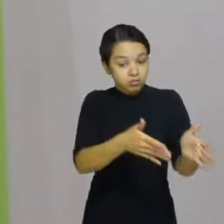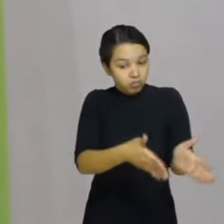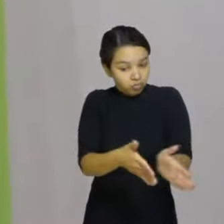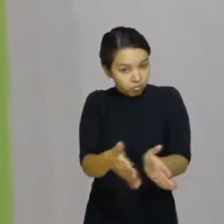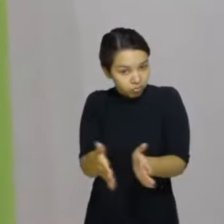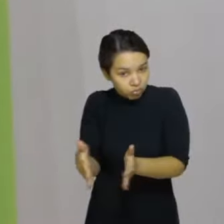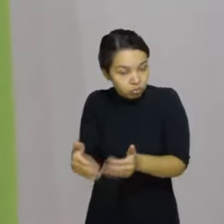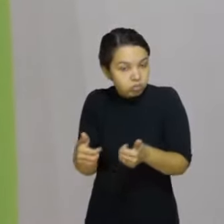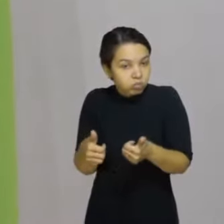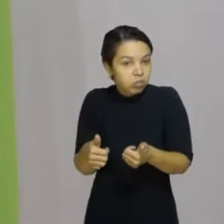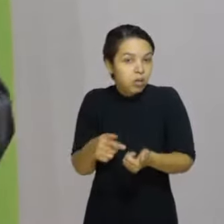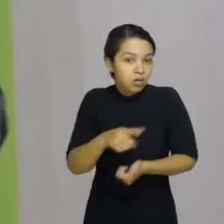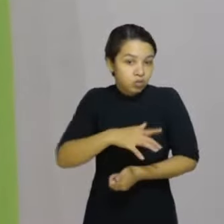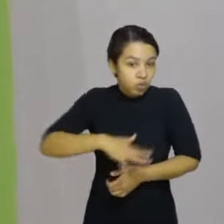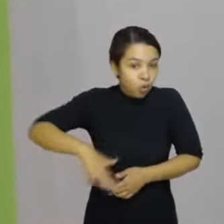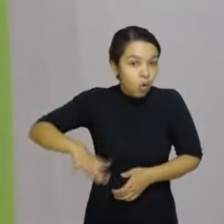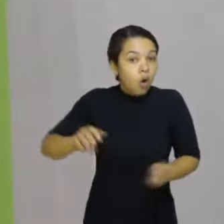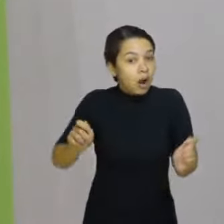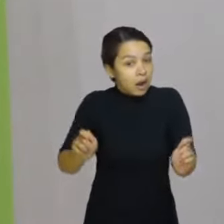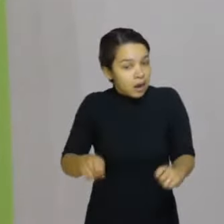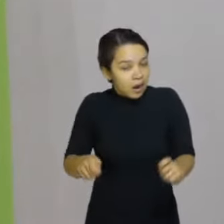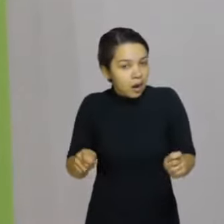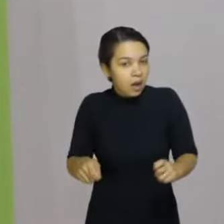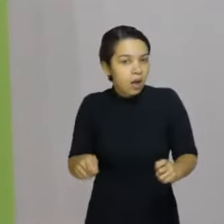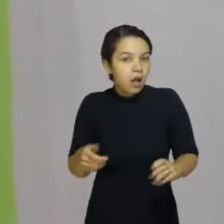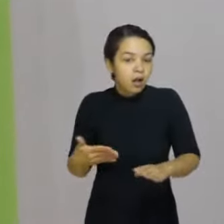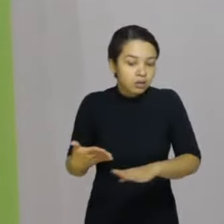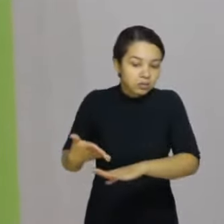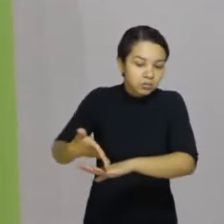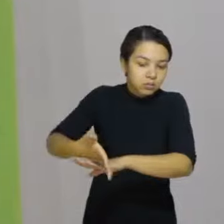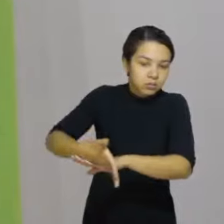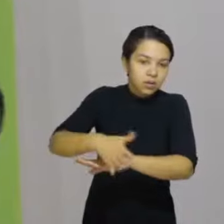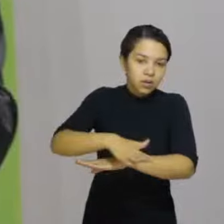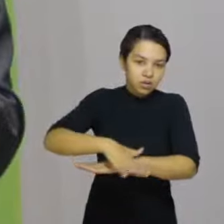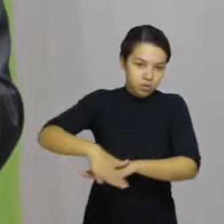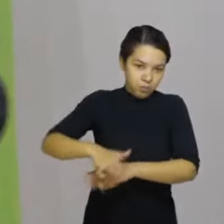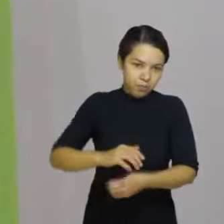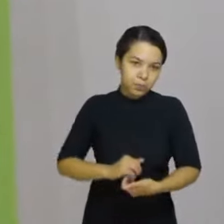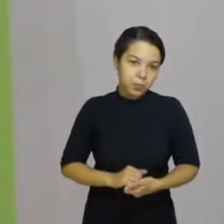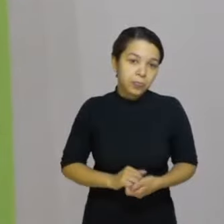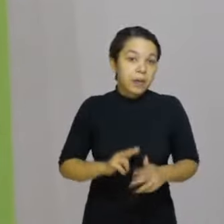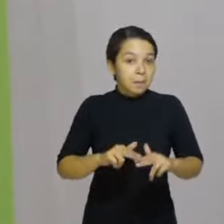boas condições para que todos possam acessar a nossa região. Então, por isso que nós